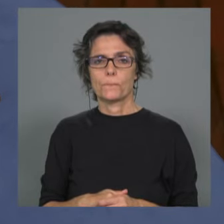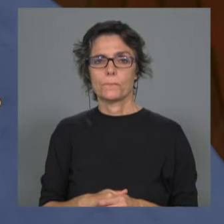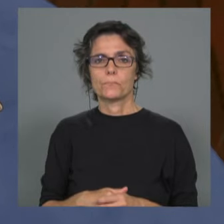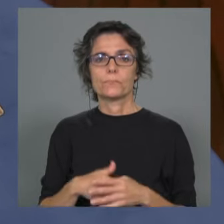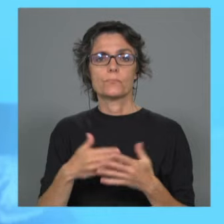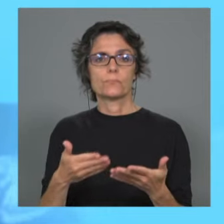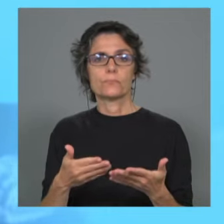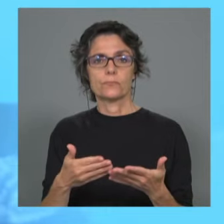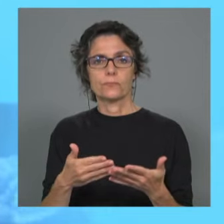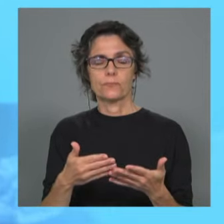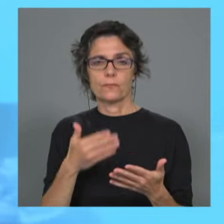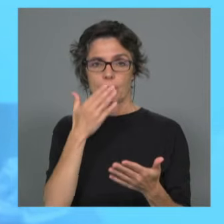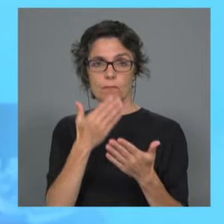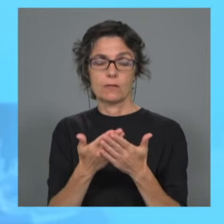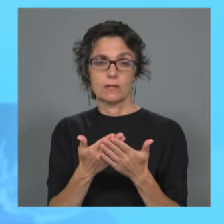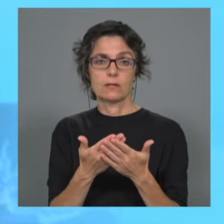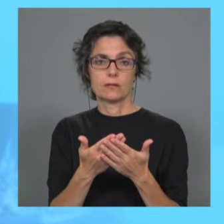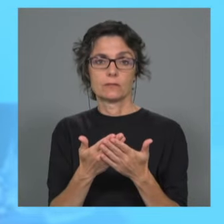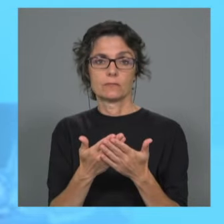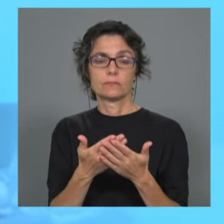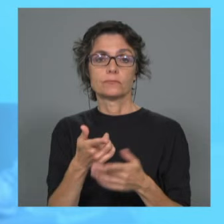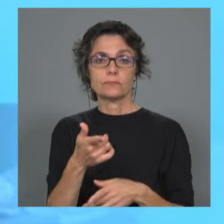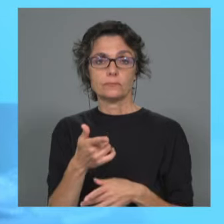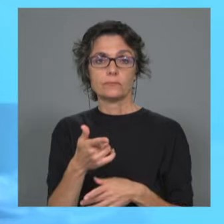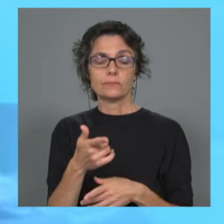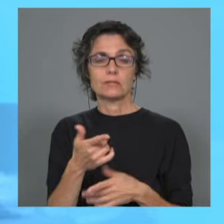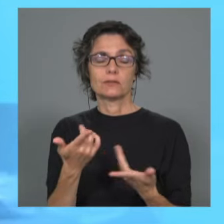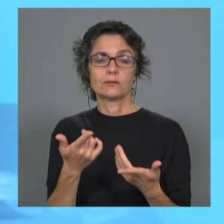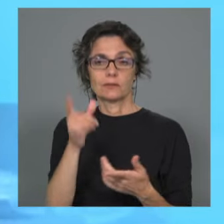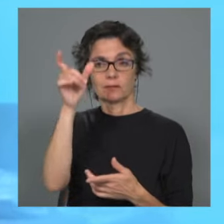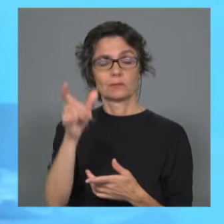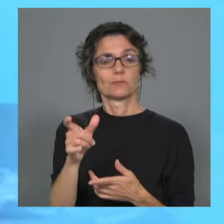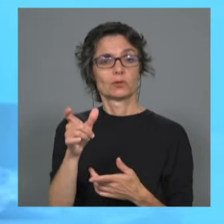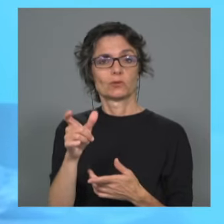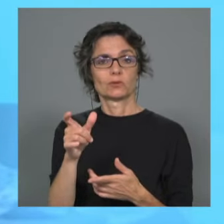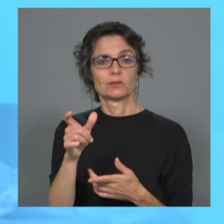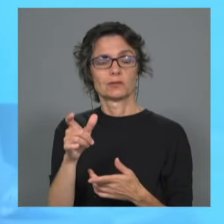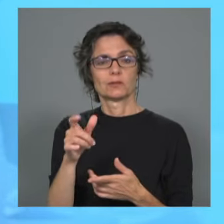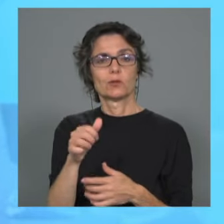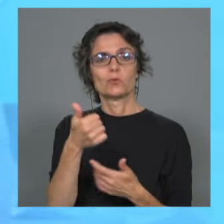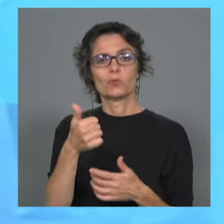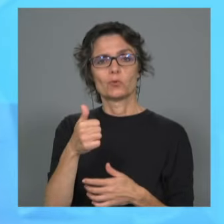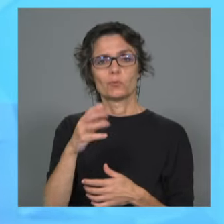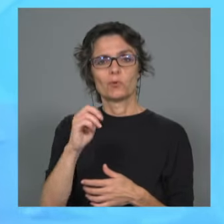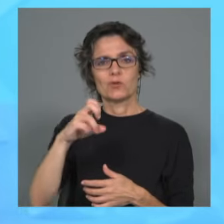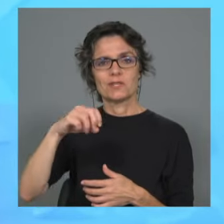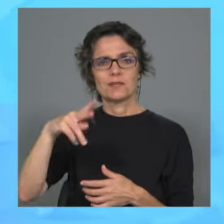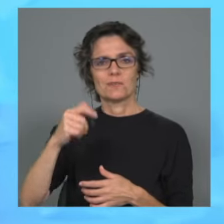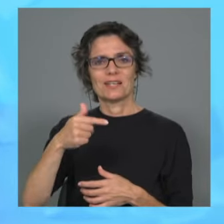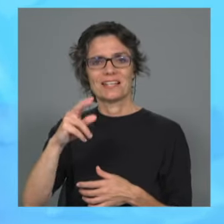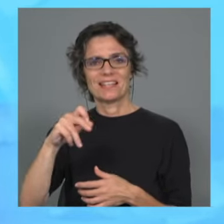Esta realidade do samaritano, do bom samaritano, a dimensão do próximo, não